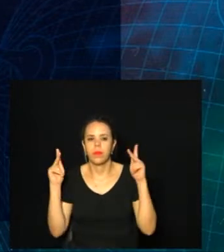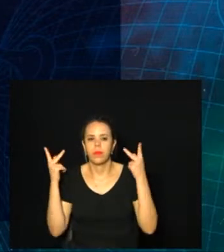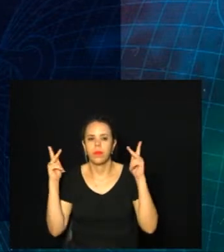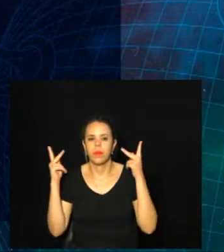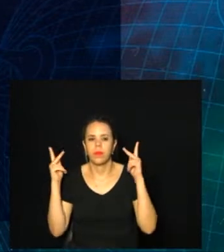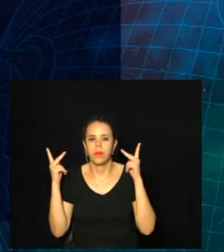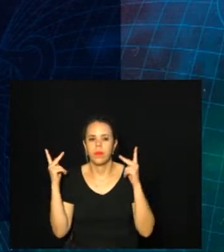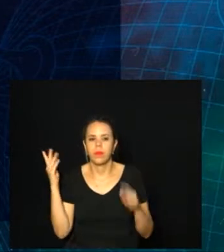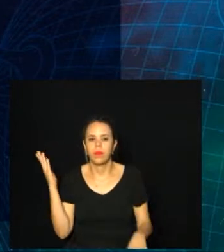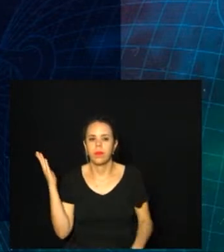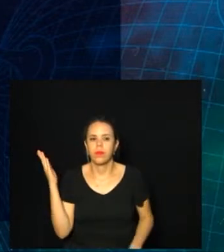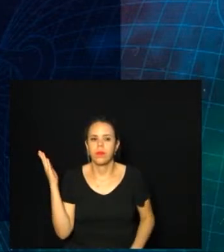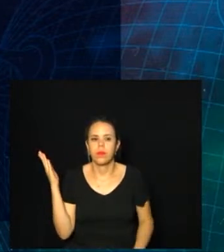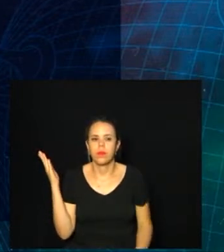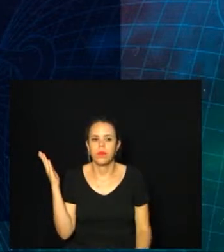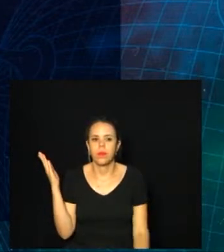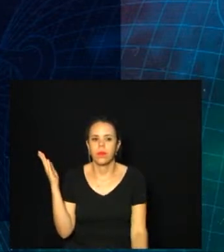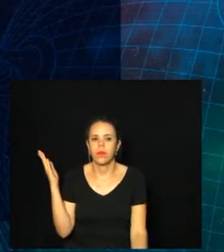31.342, Hortolândia